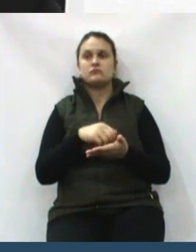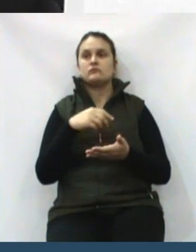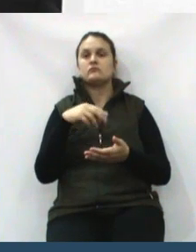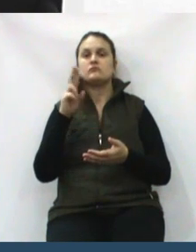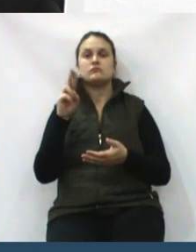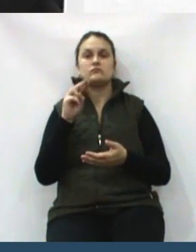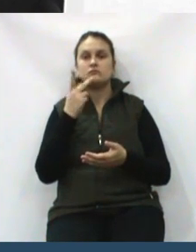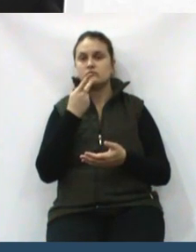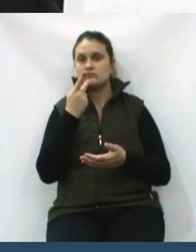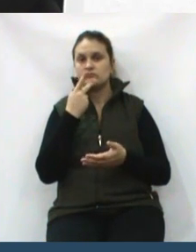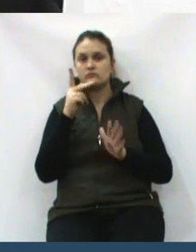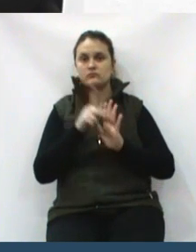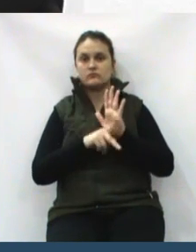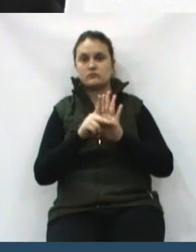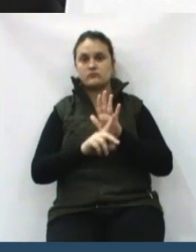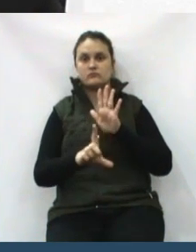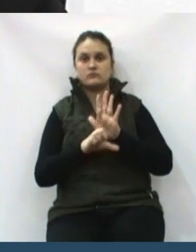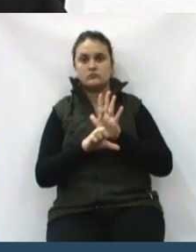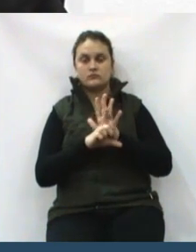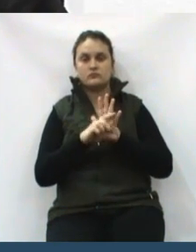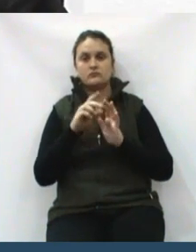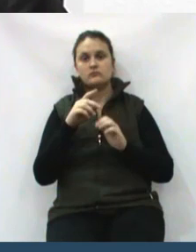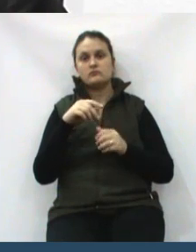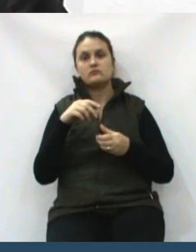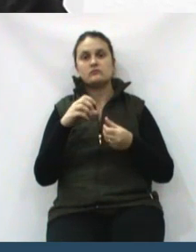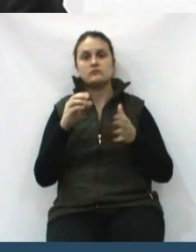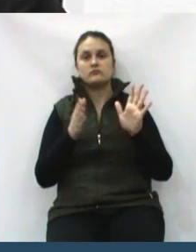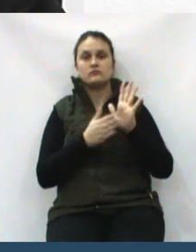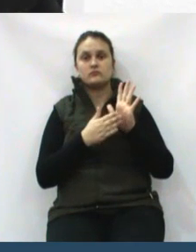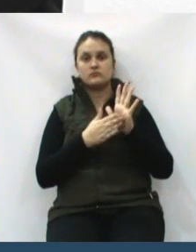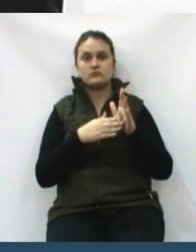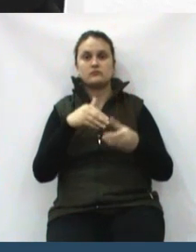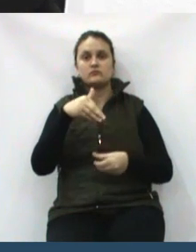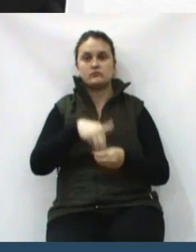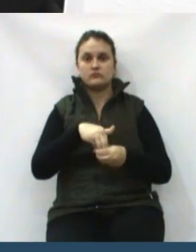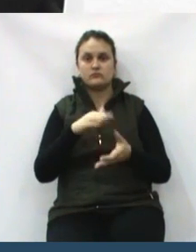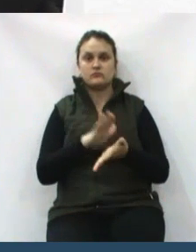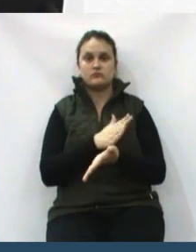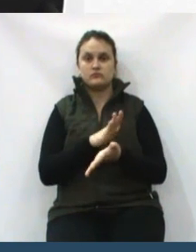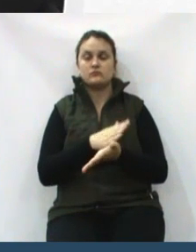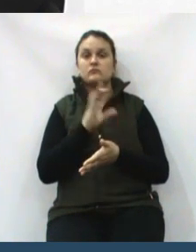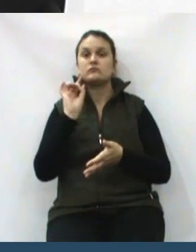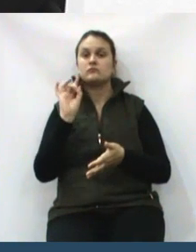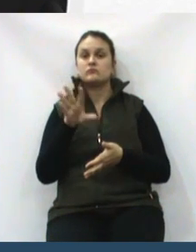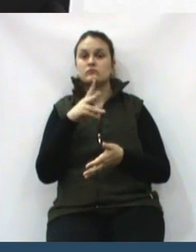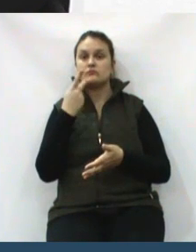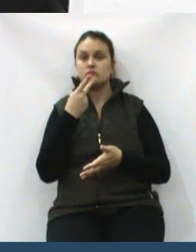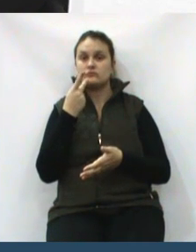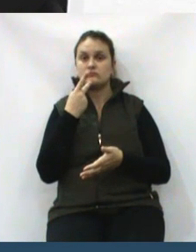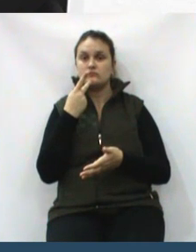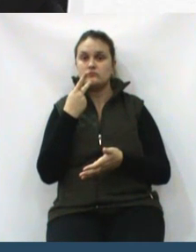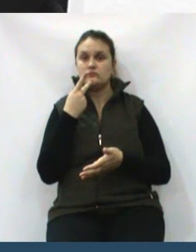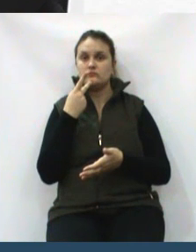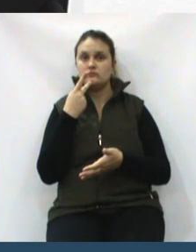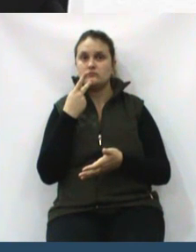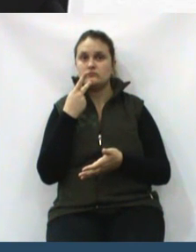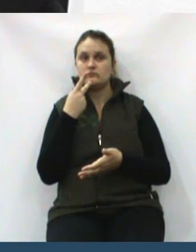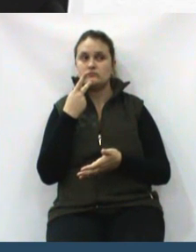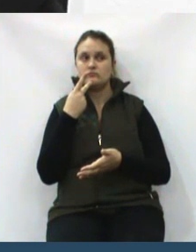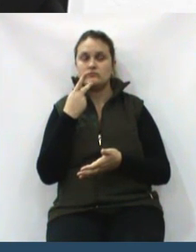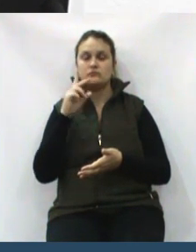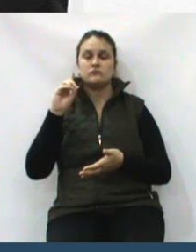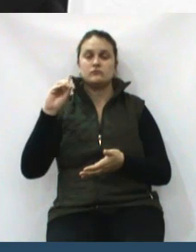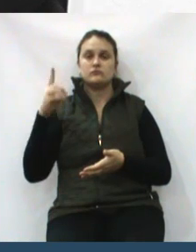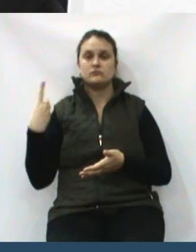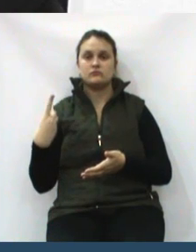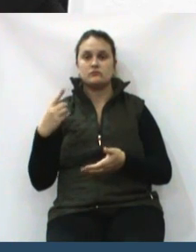momento algum, o meu projeto de lei fala sobre prestação de contas eleitorais. E sim, trata-se de